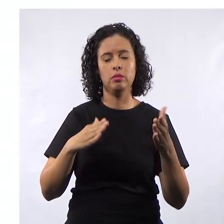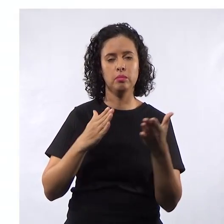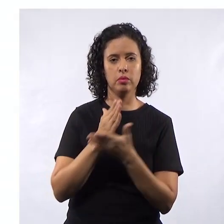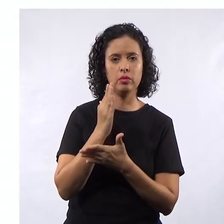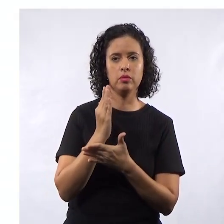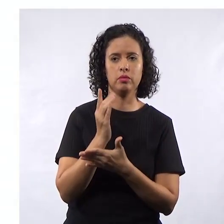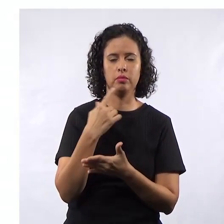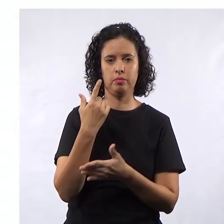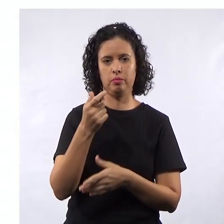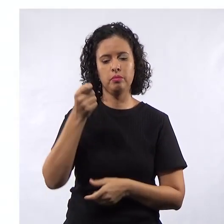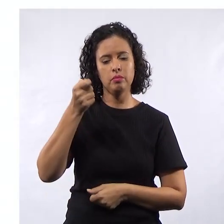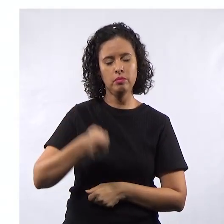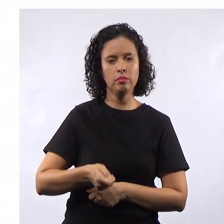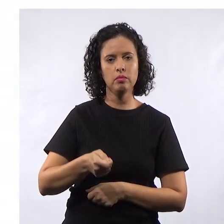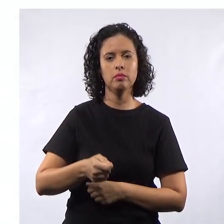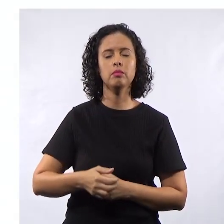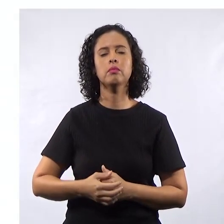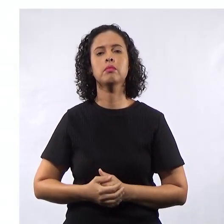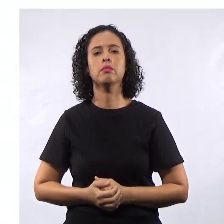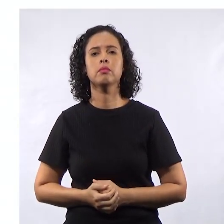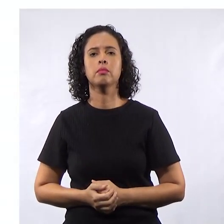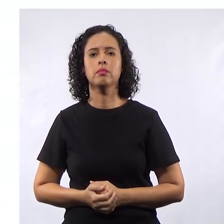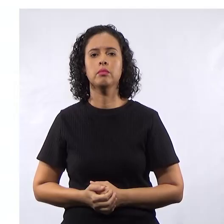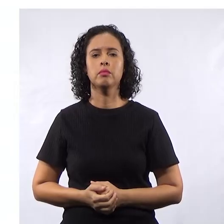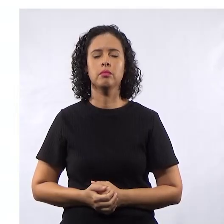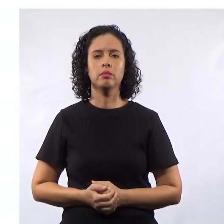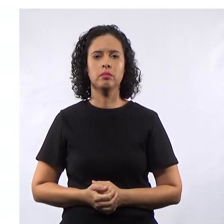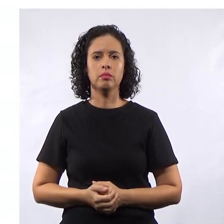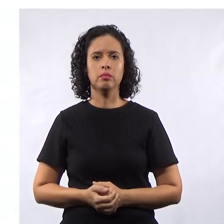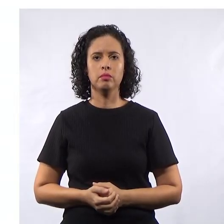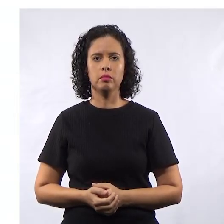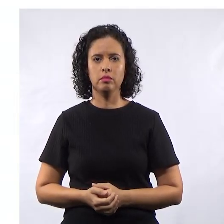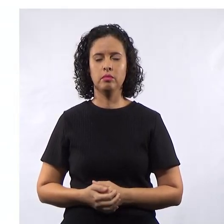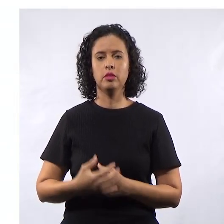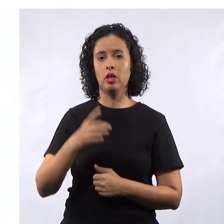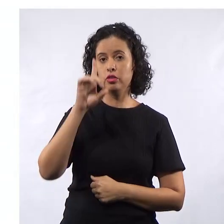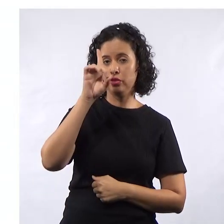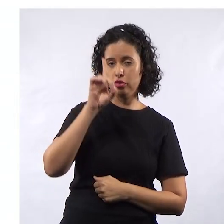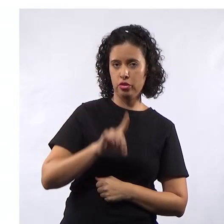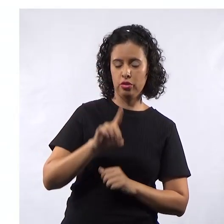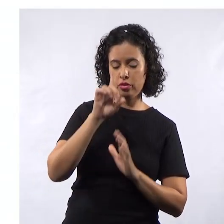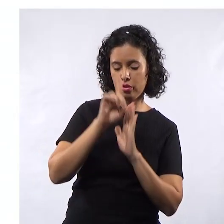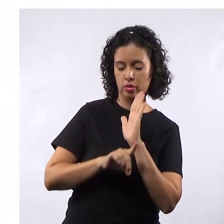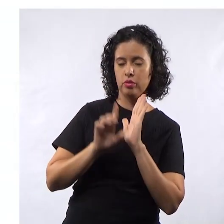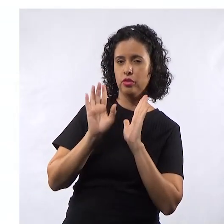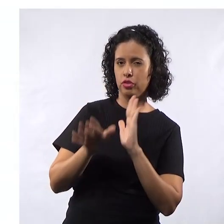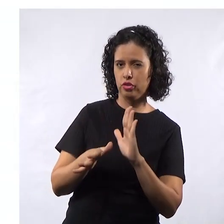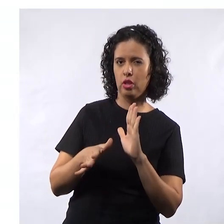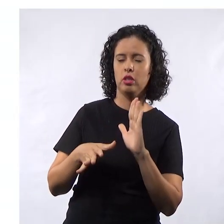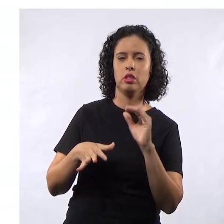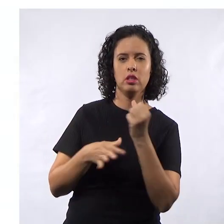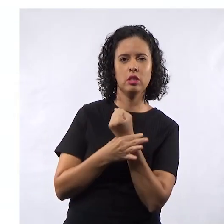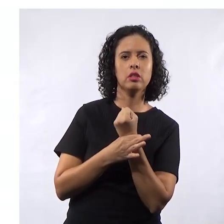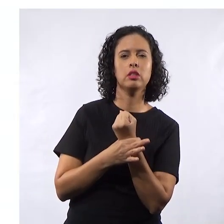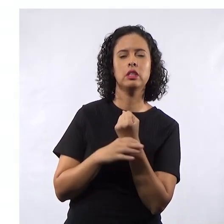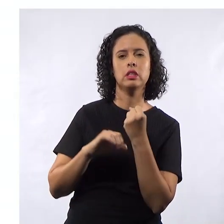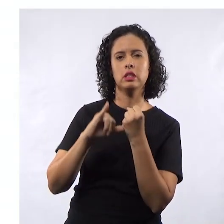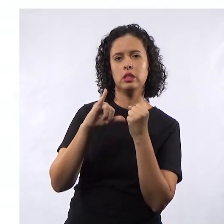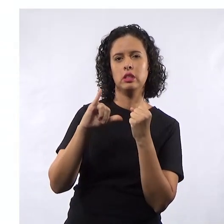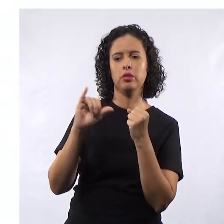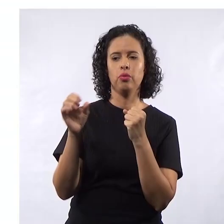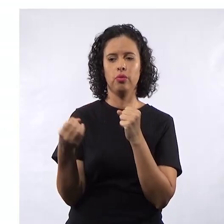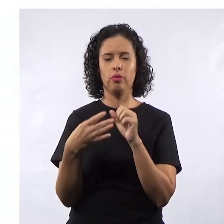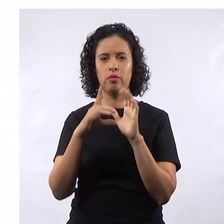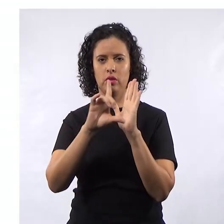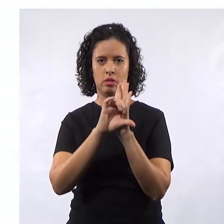aí pelos nossos legisladores. Mas então, voltando aqui para o direito adquirido, é isso, ou seja, já adquiri aquele direito, então, se surgir uma